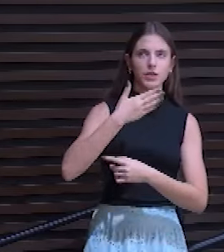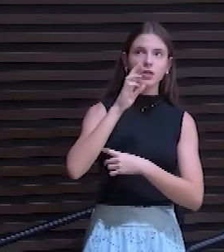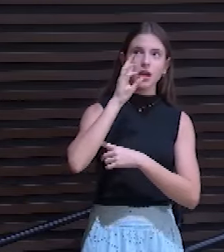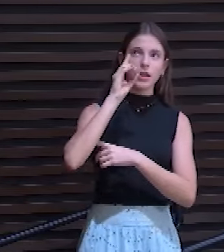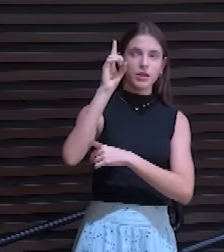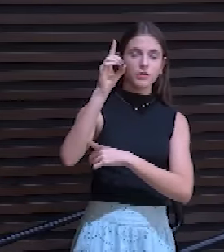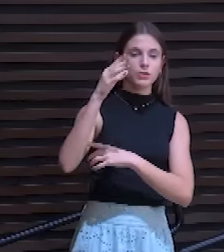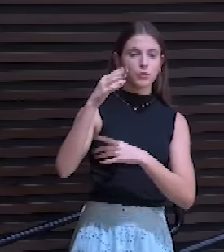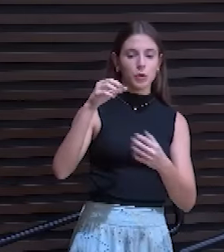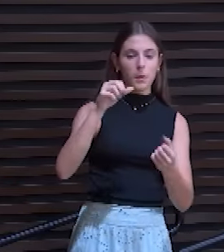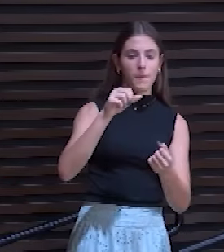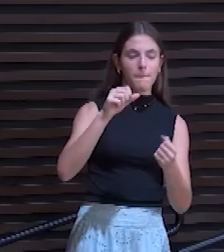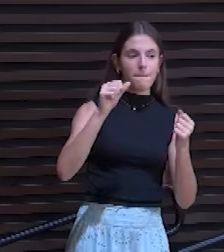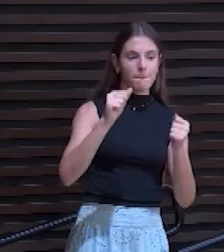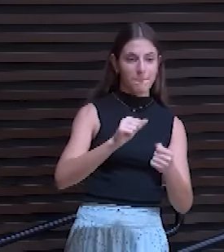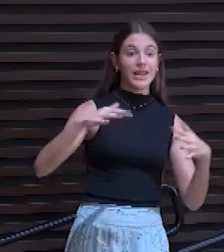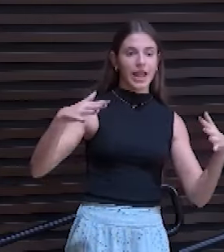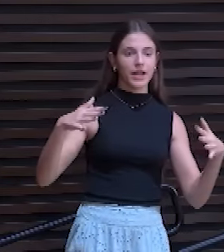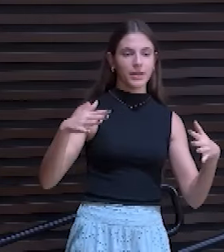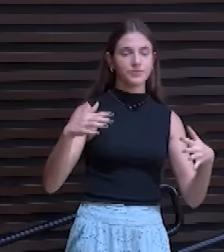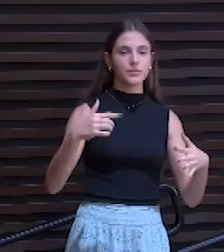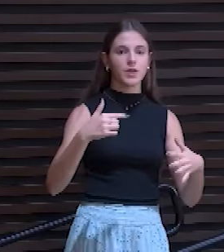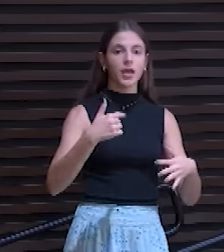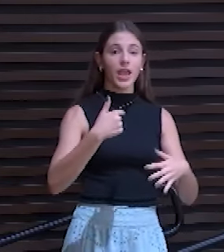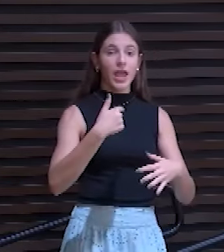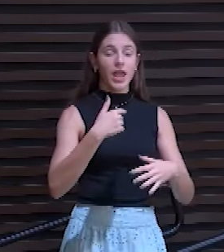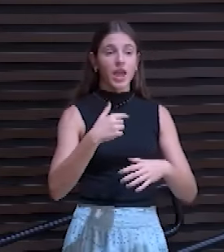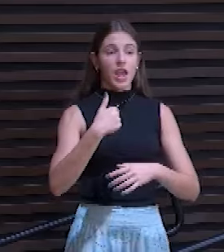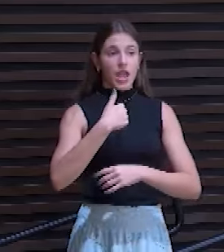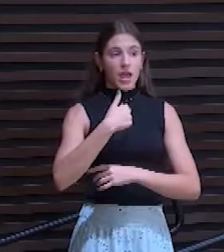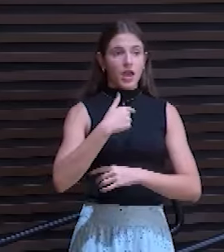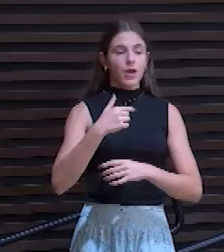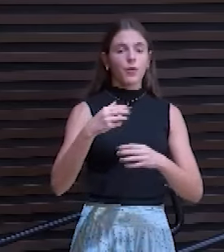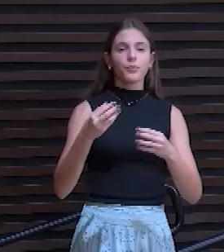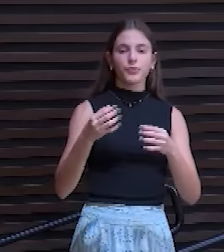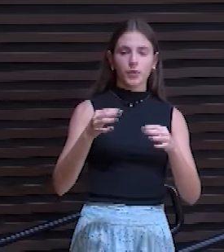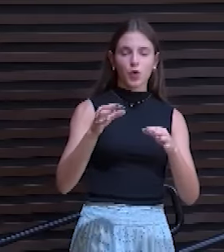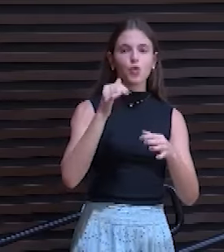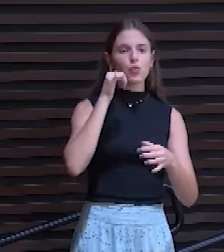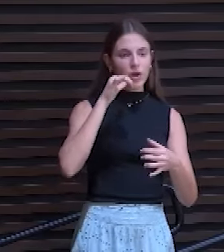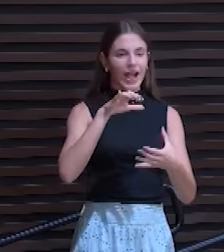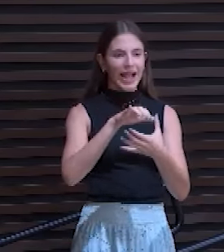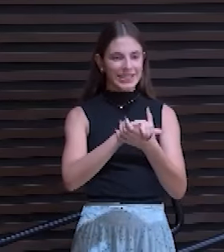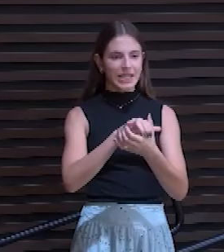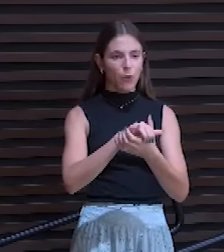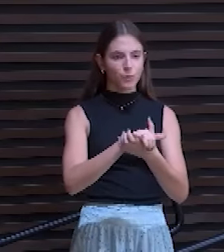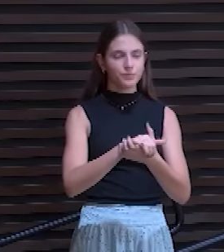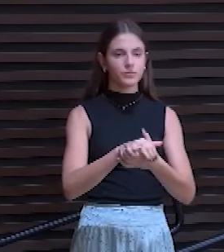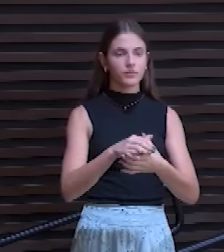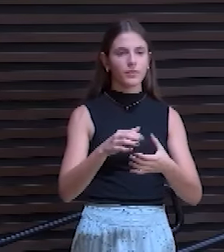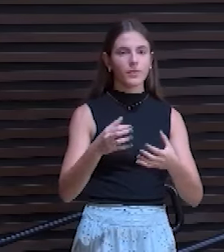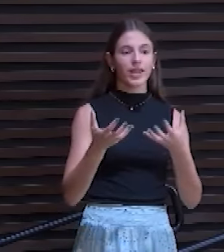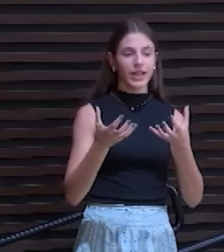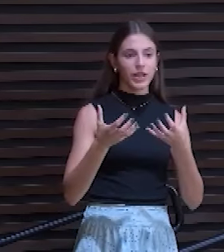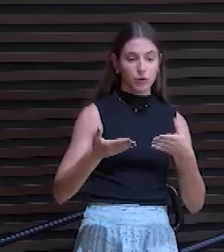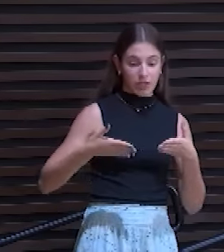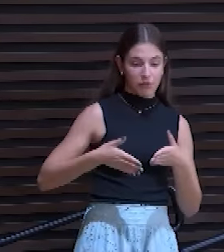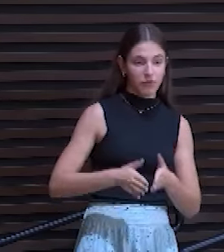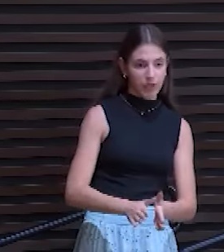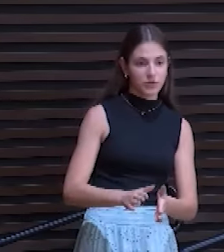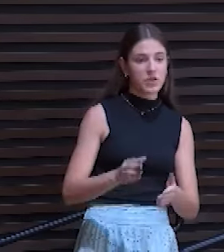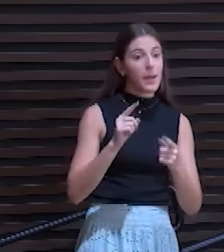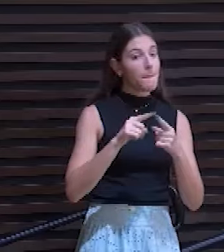Apesar da impossibilidade física, esse casal não se desanimou. Passado algum tempo, pela bondade de